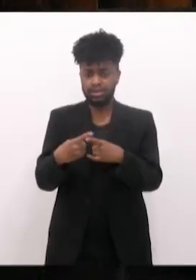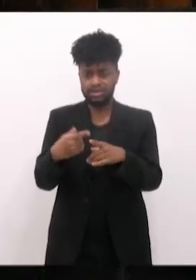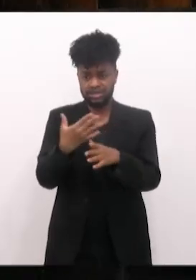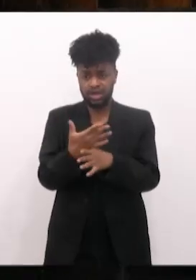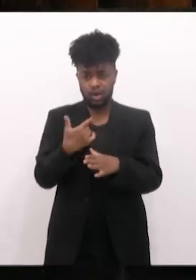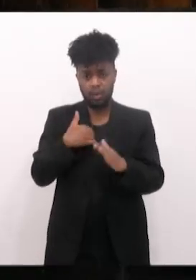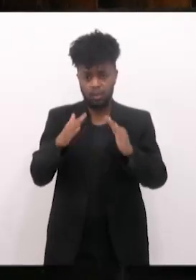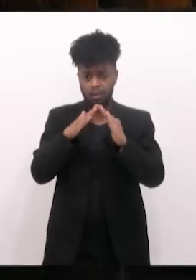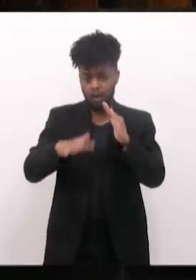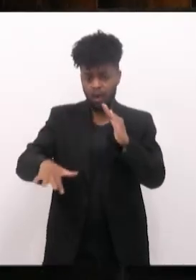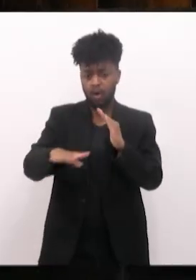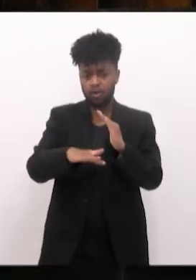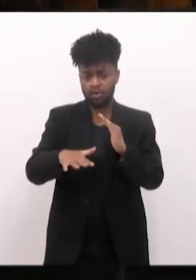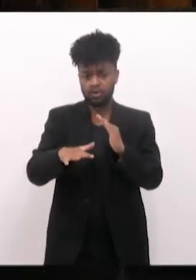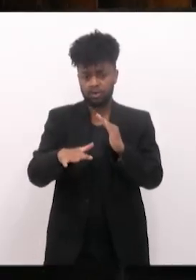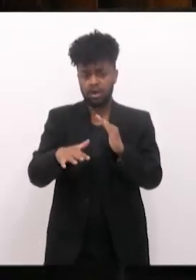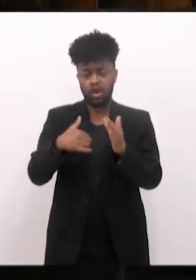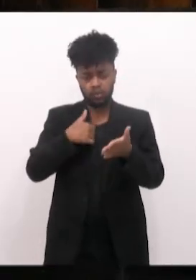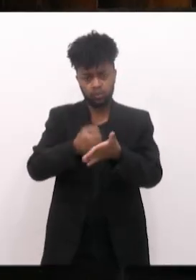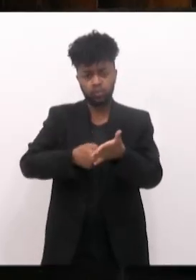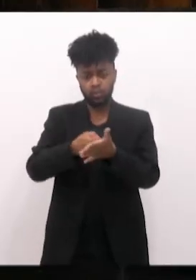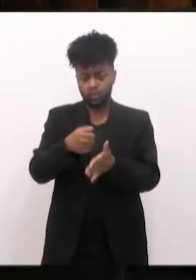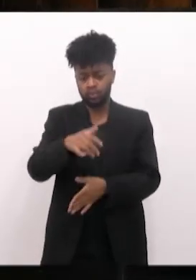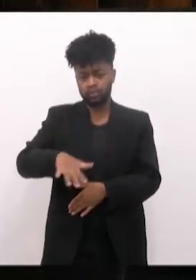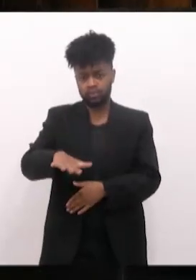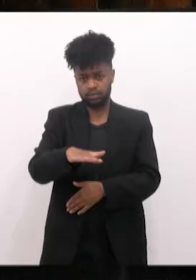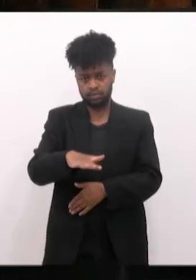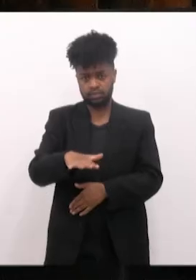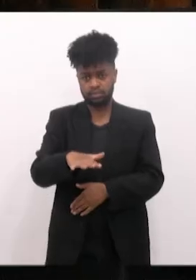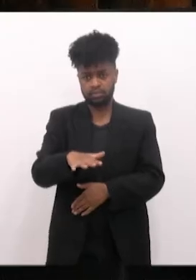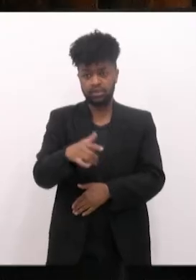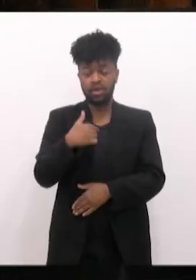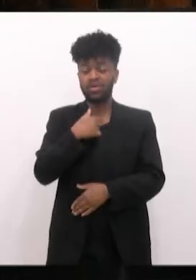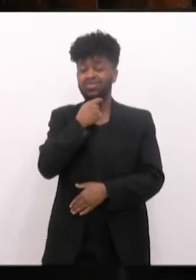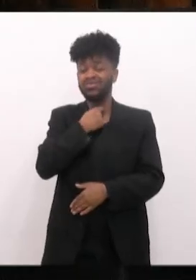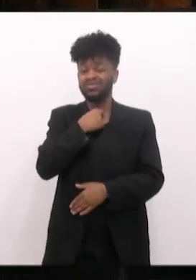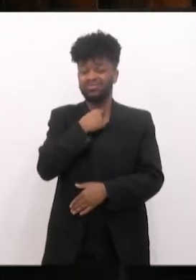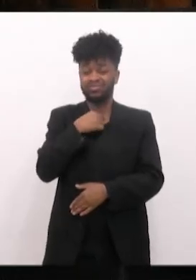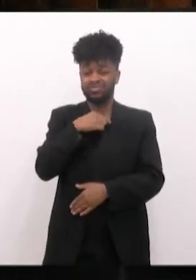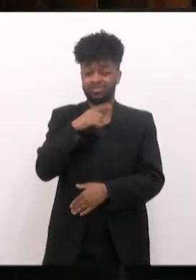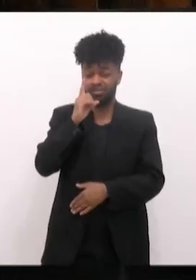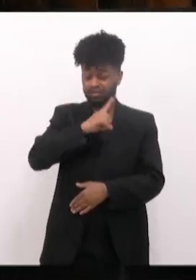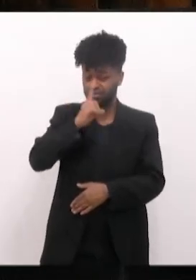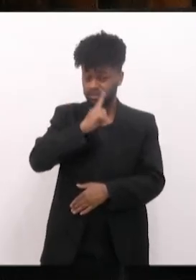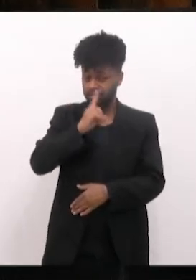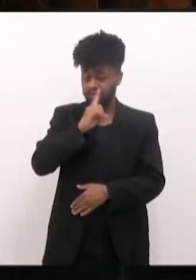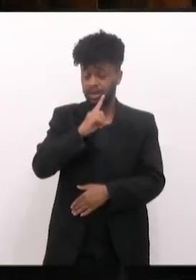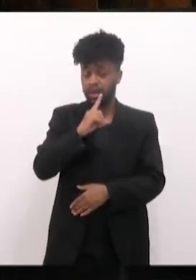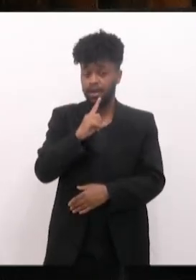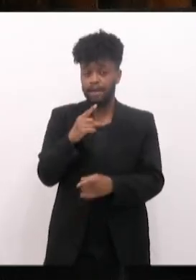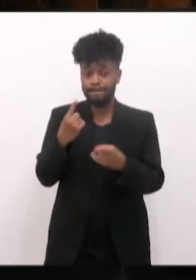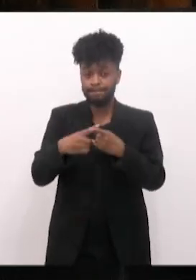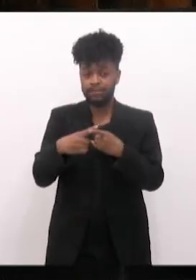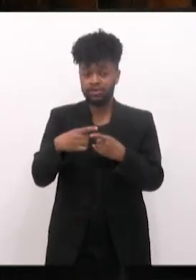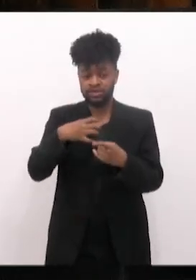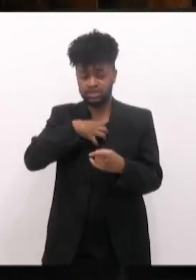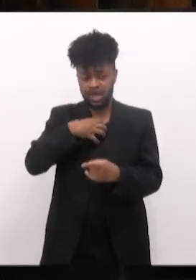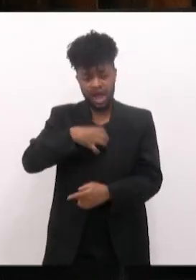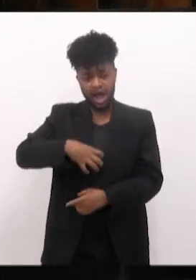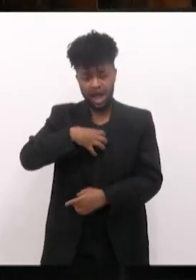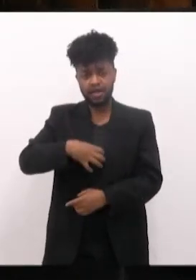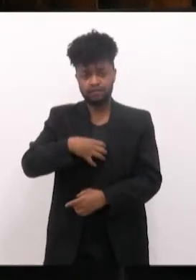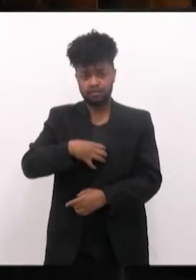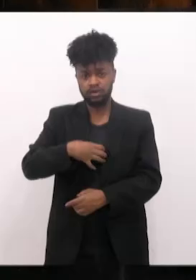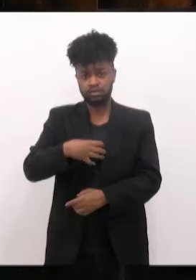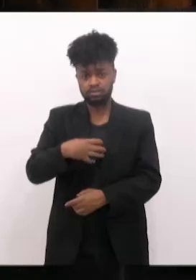ali, minha cidade porque eu luto por ali, e eu estou rouco hoje, de tanta raiva que eu fiquei